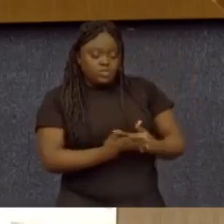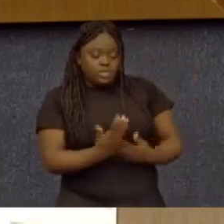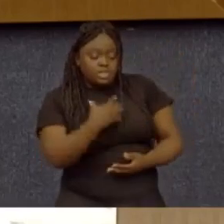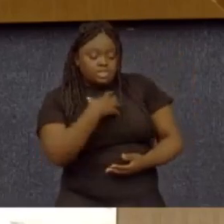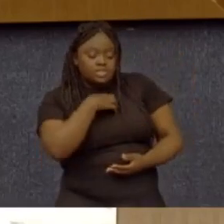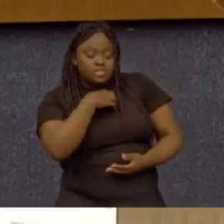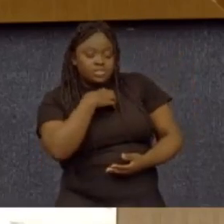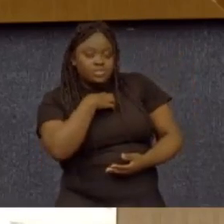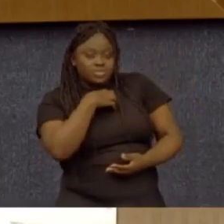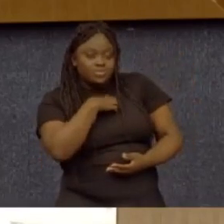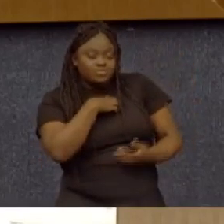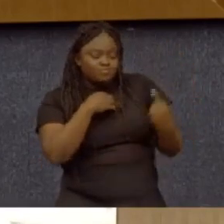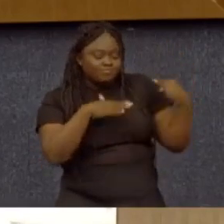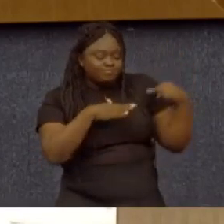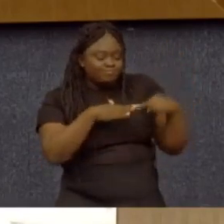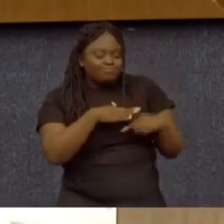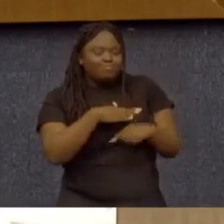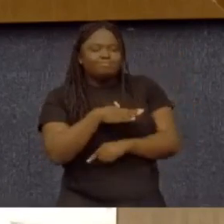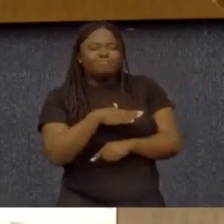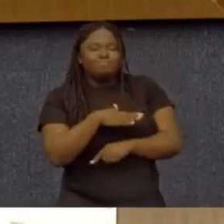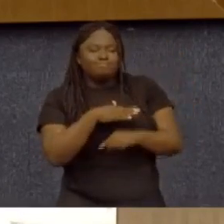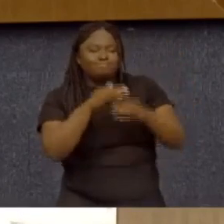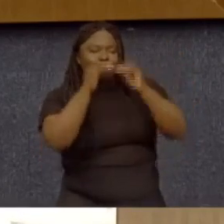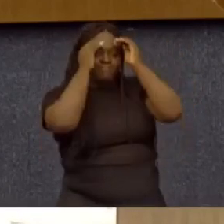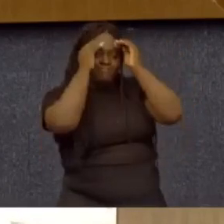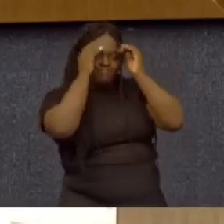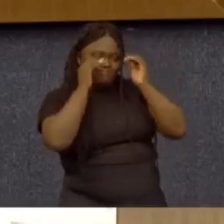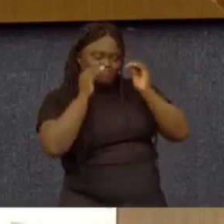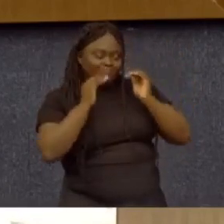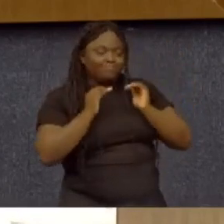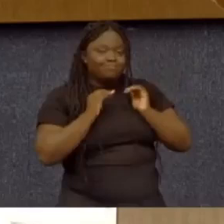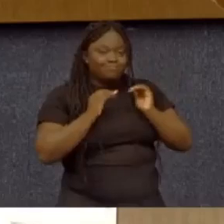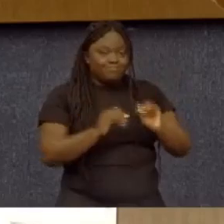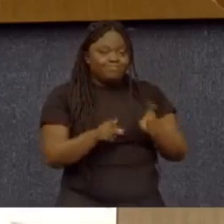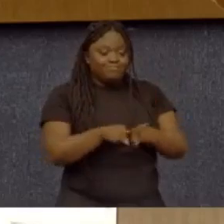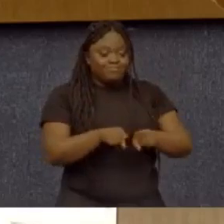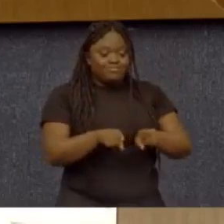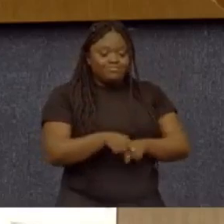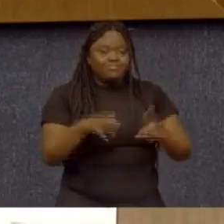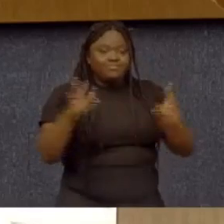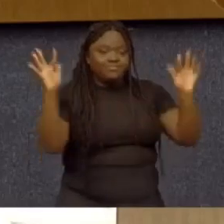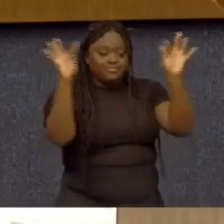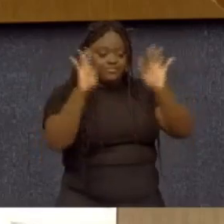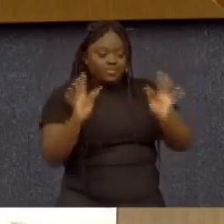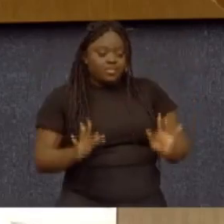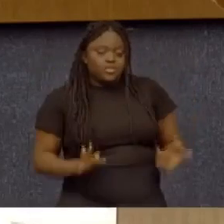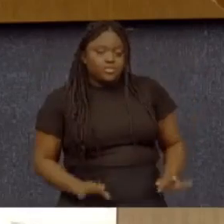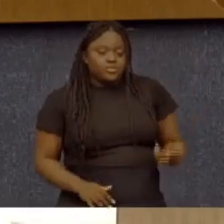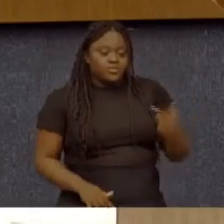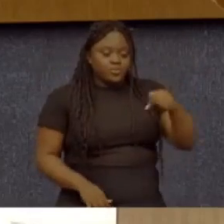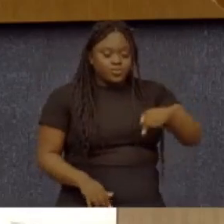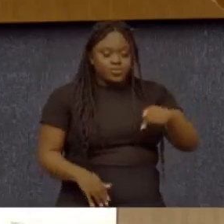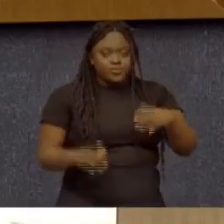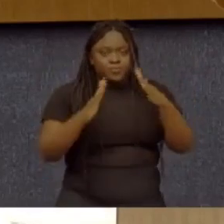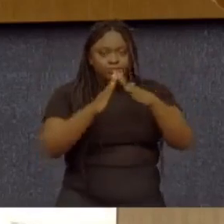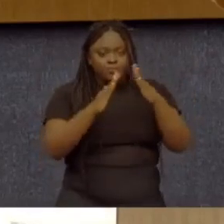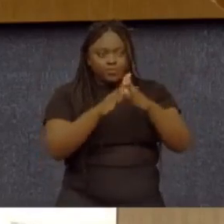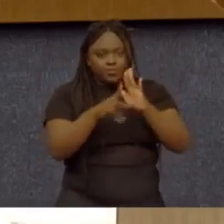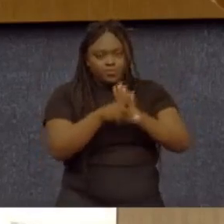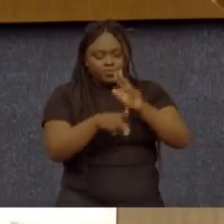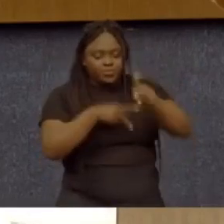sinto-me imensamente honrado e feliz por estar aqui em uma casa do